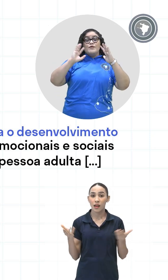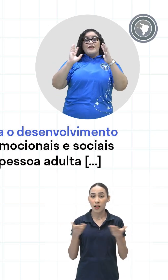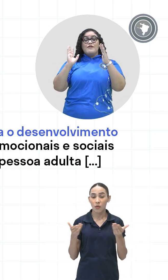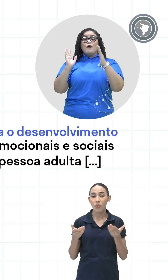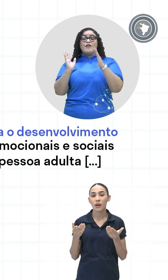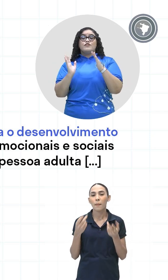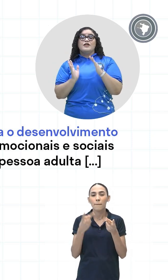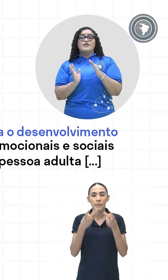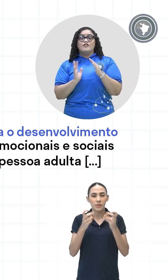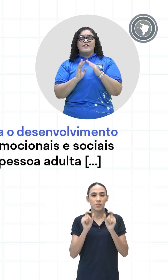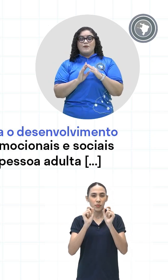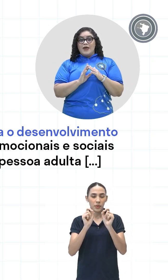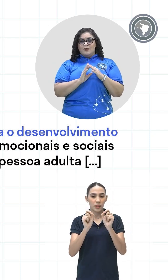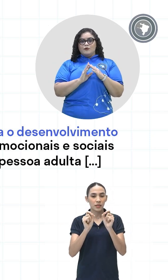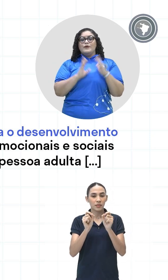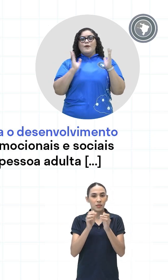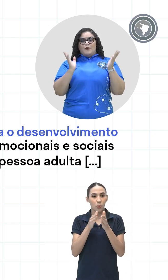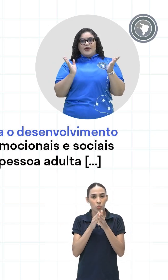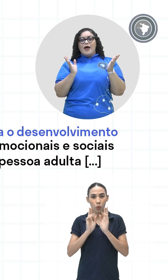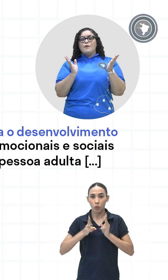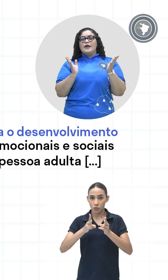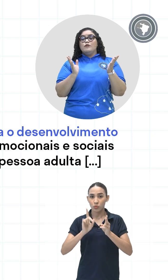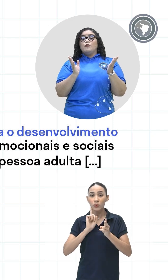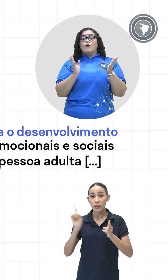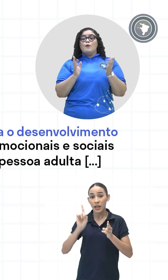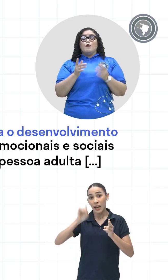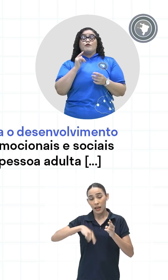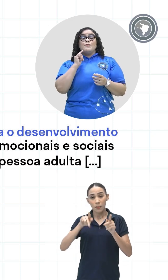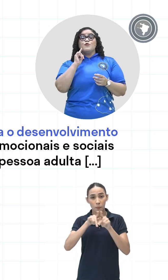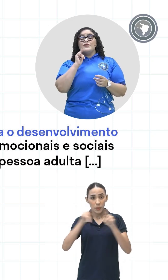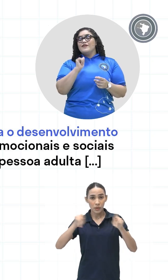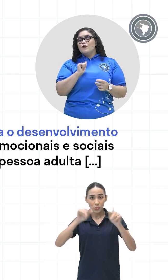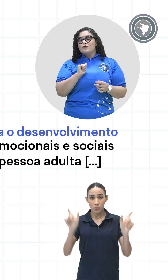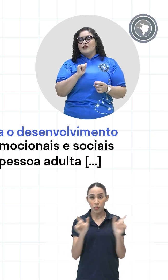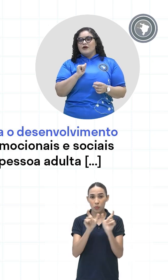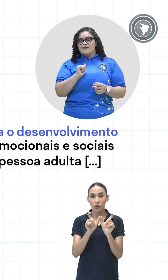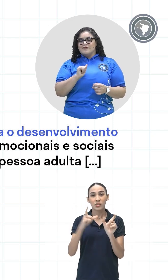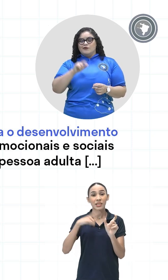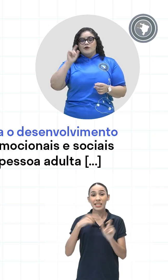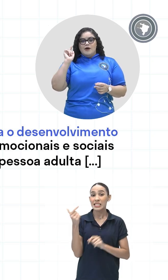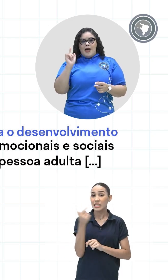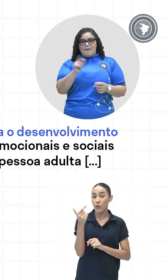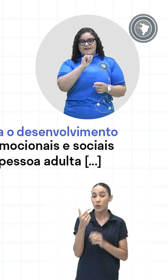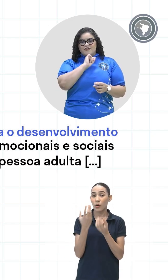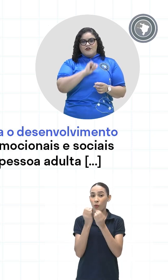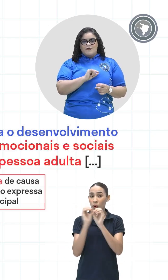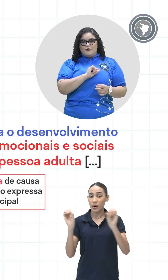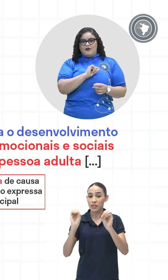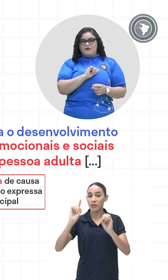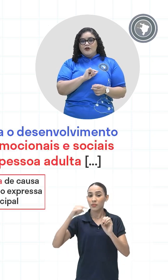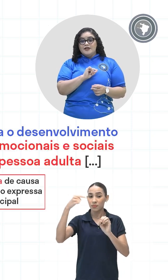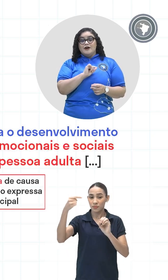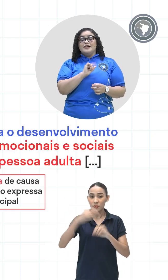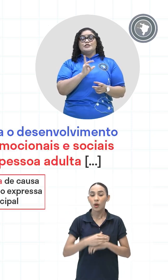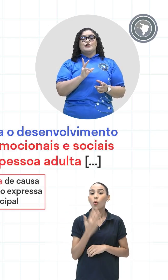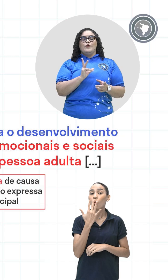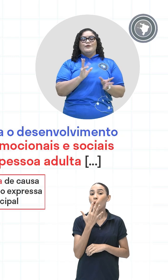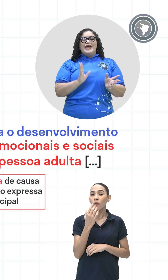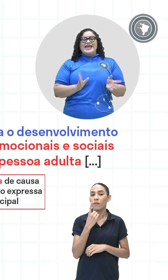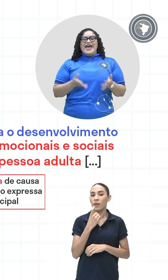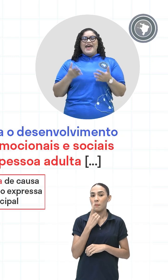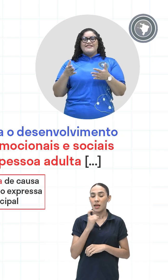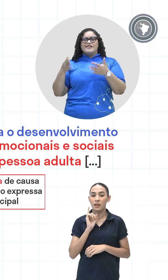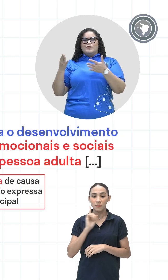vamos observar o restante desse período, porque é um período composto. Temos uma segunda oração. Passa adiante, por favor. Olhem